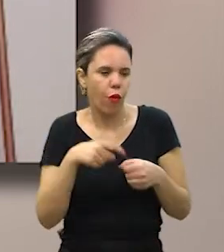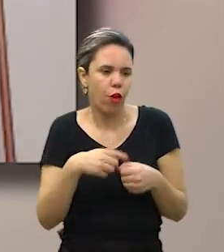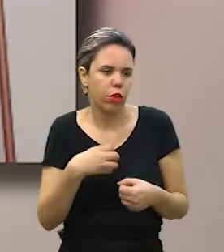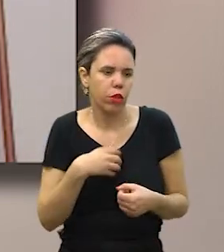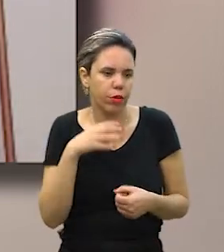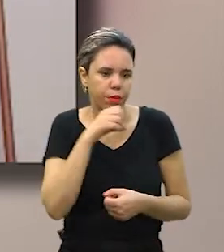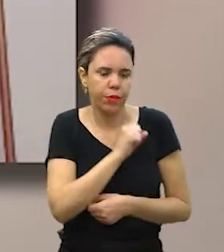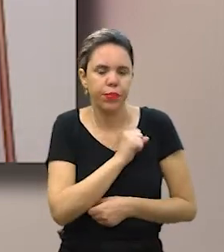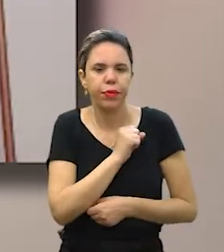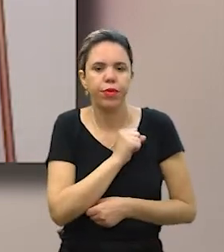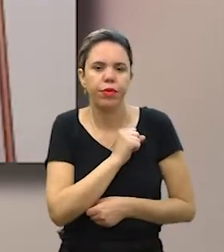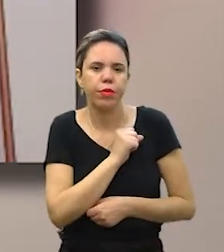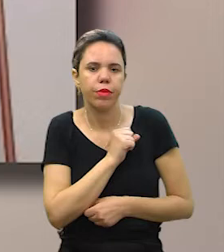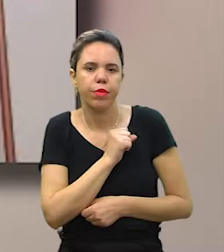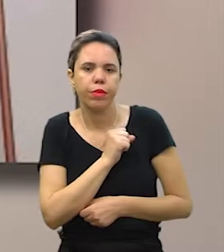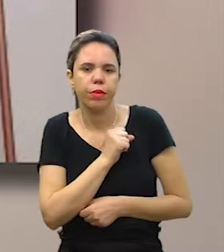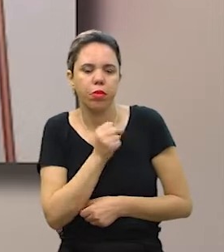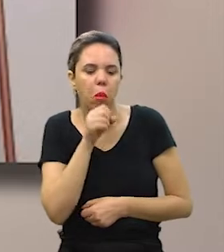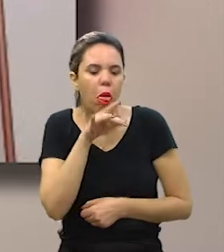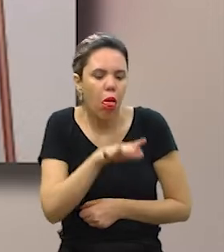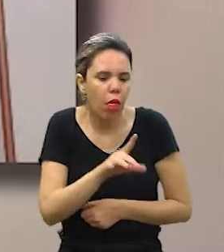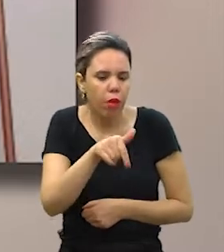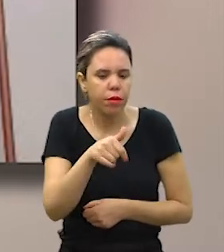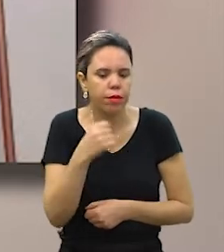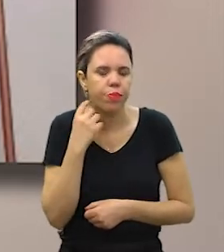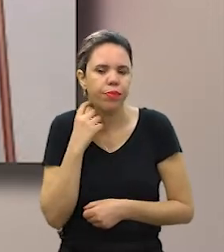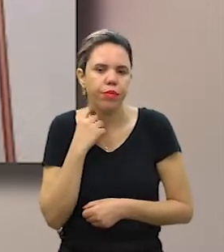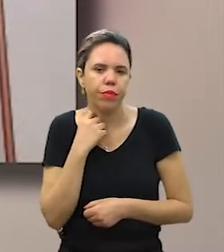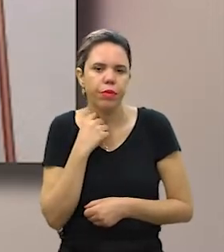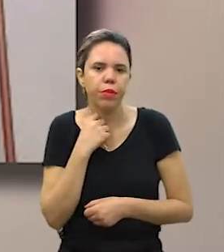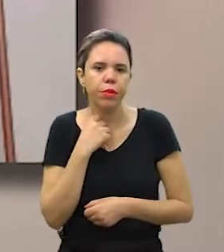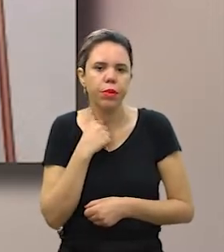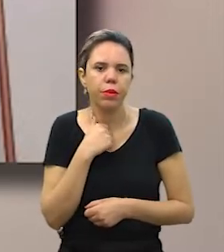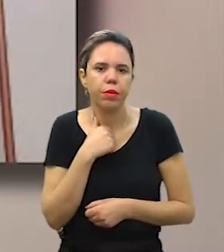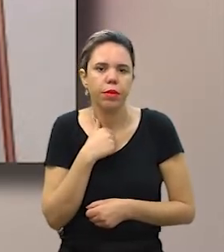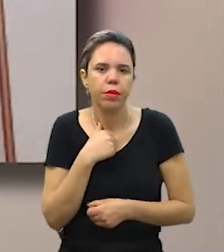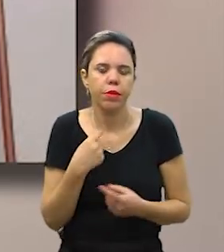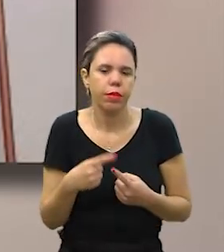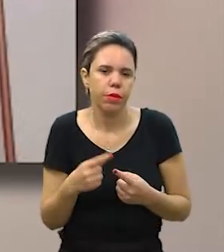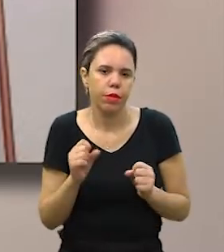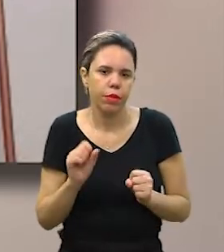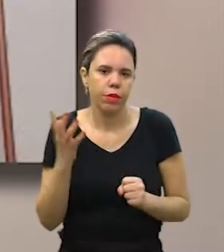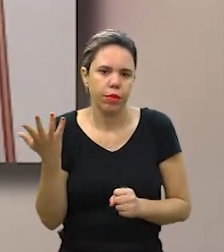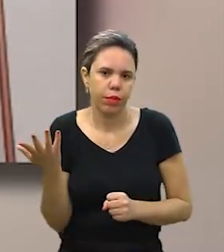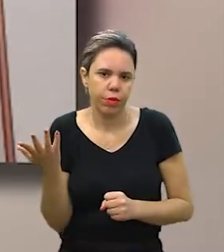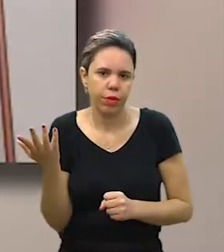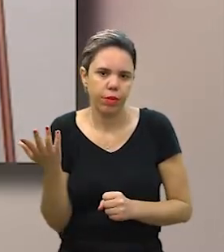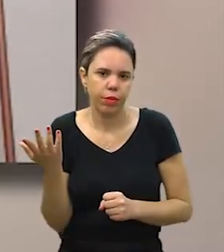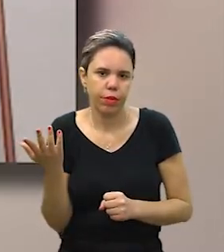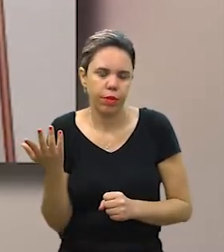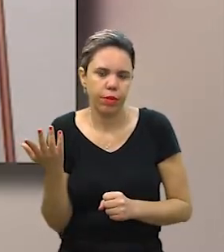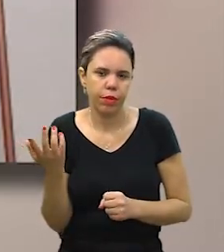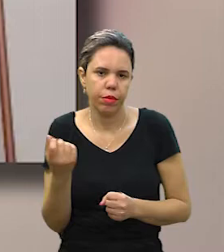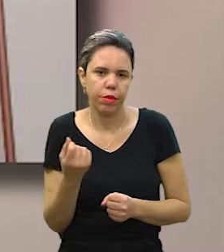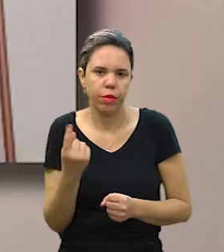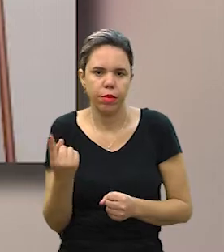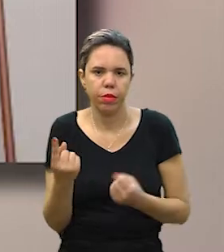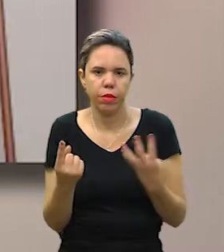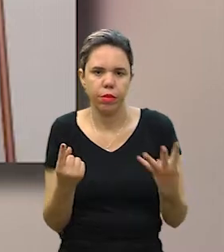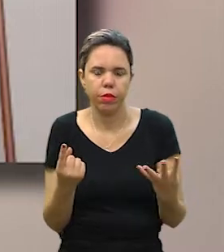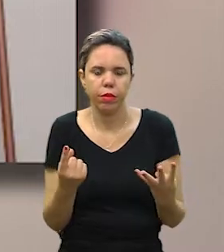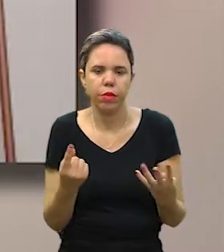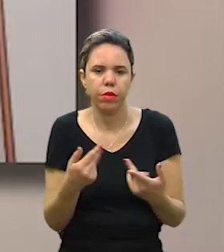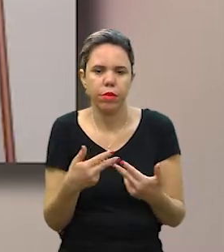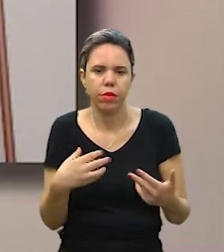os sentidos rapidamente, vomitou depois disso, né? Porque pode ocorrer 1 a 4 episódios